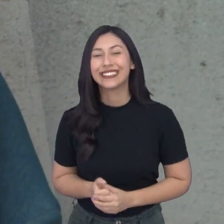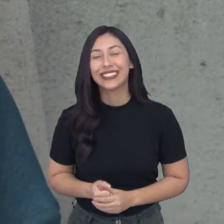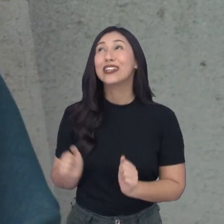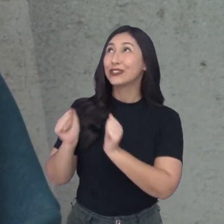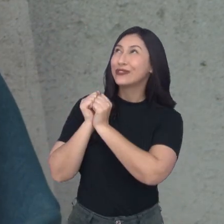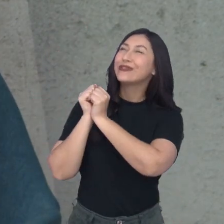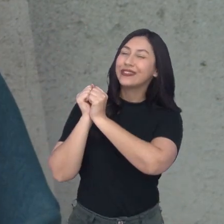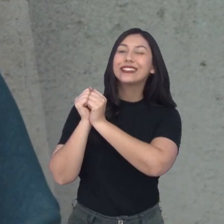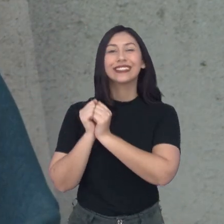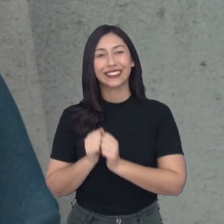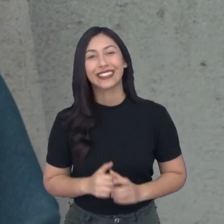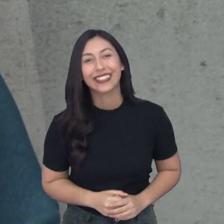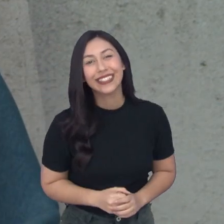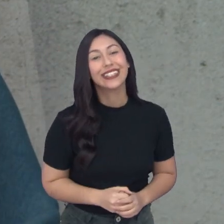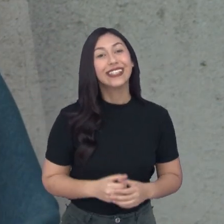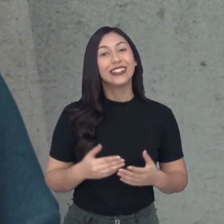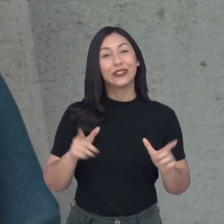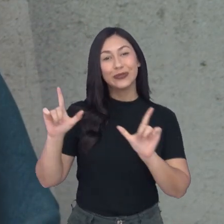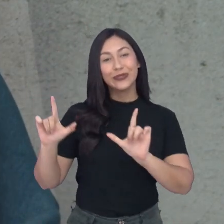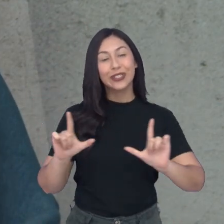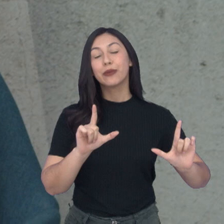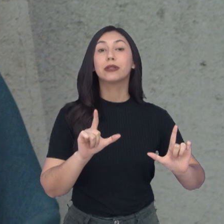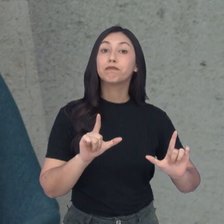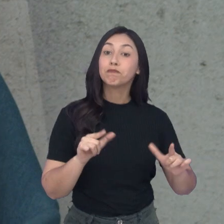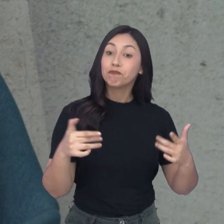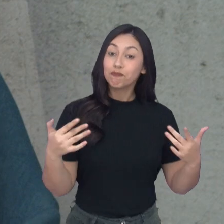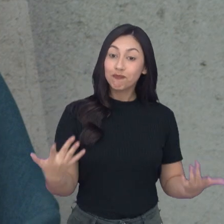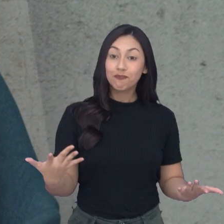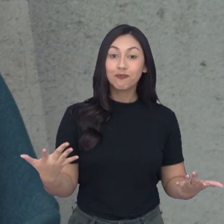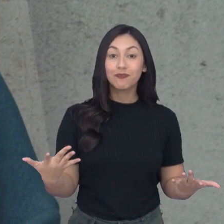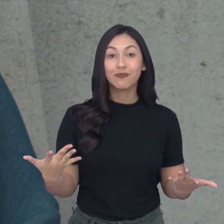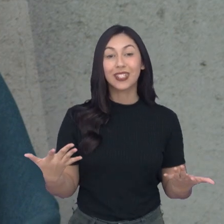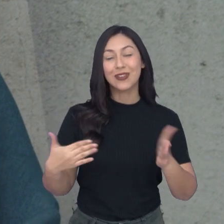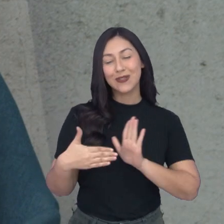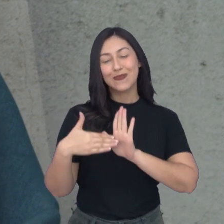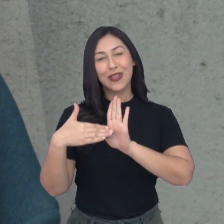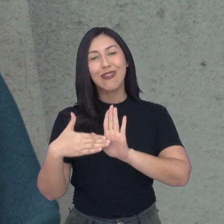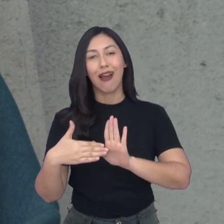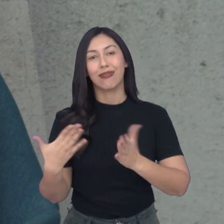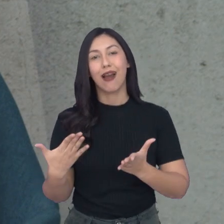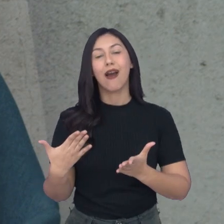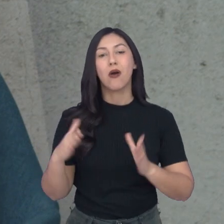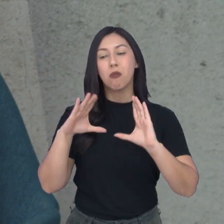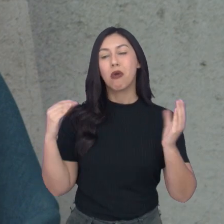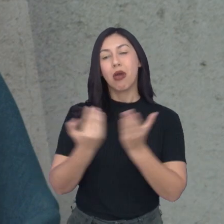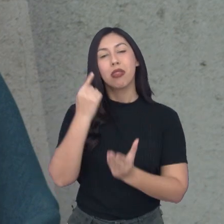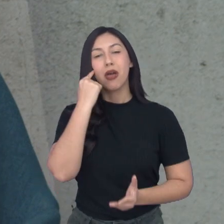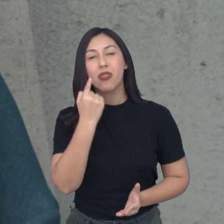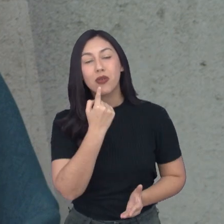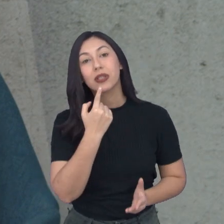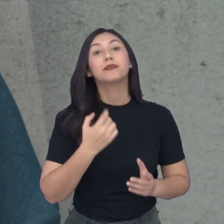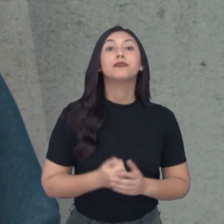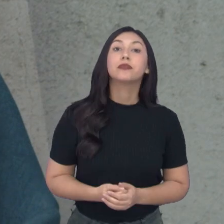Vamos juntas mais essa edição. É isso, para a gente entender a comunidade surda. Ó, e para falar desse mercado, eu